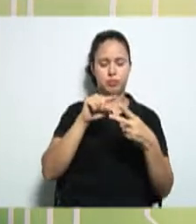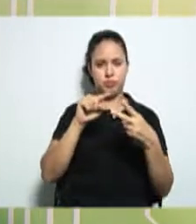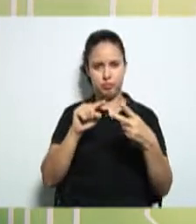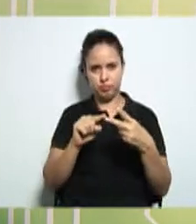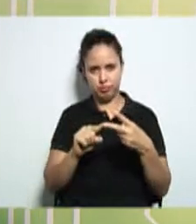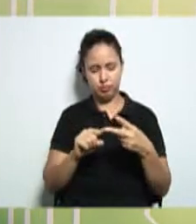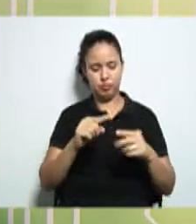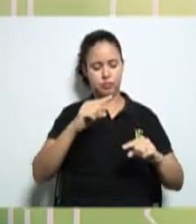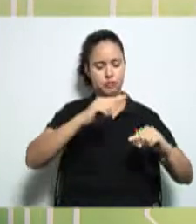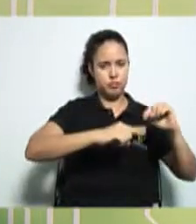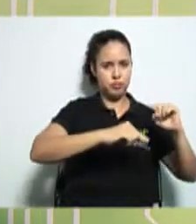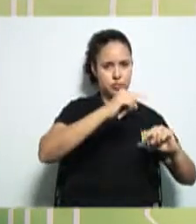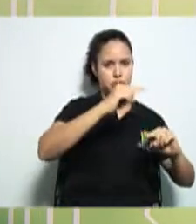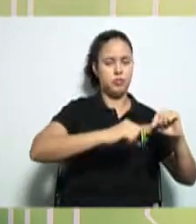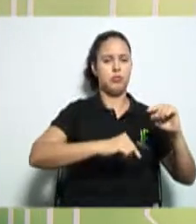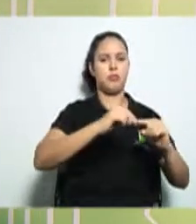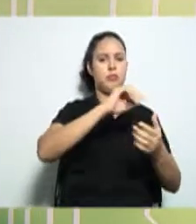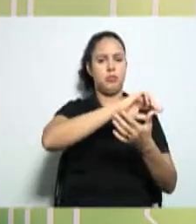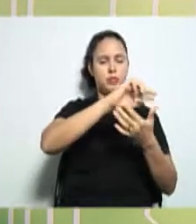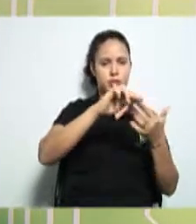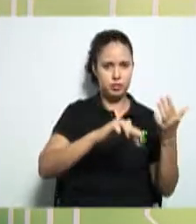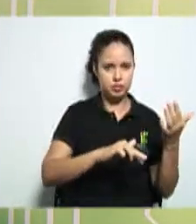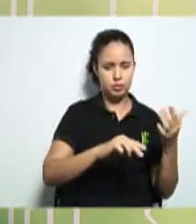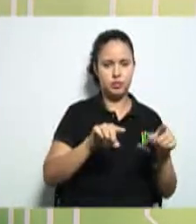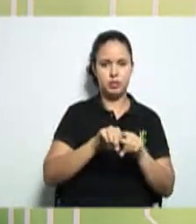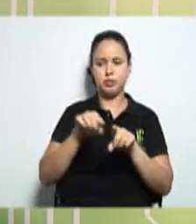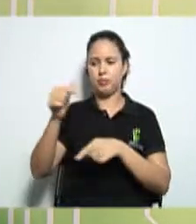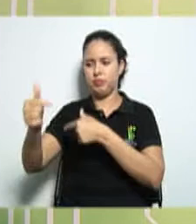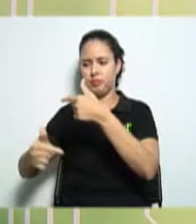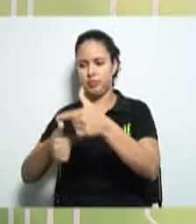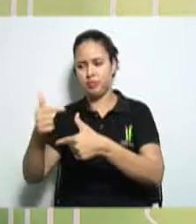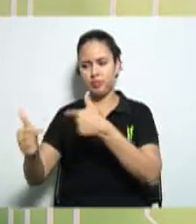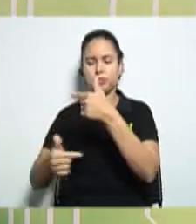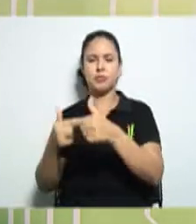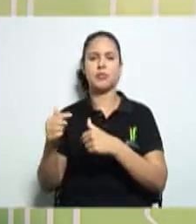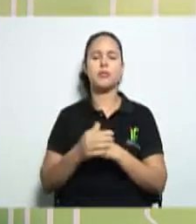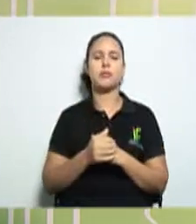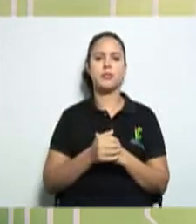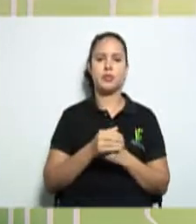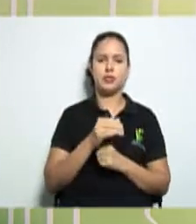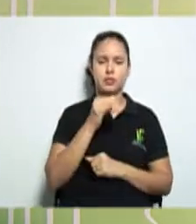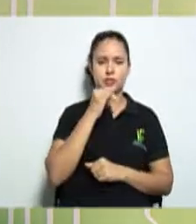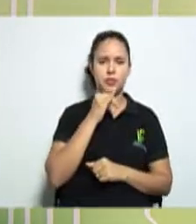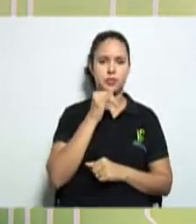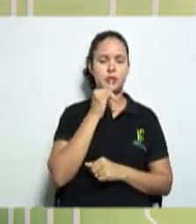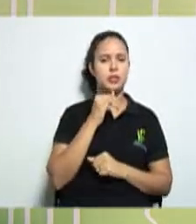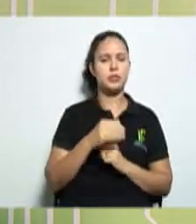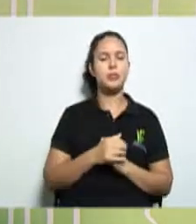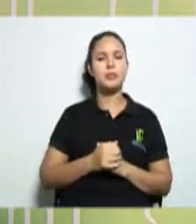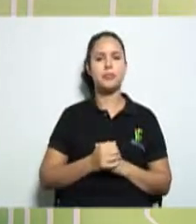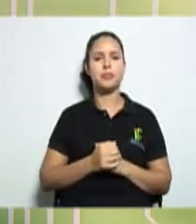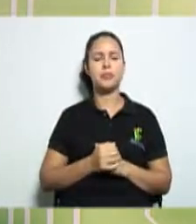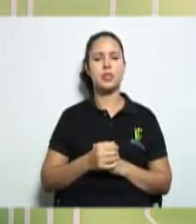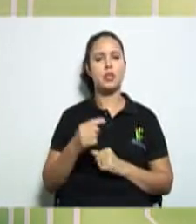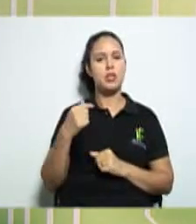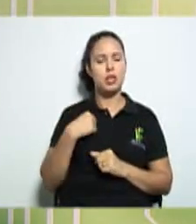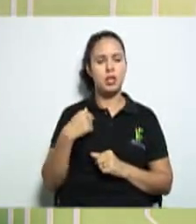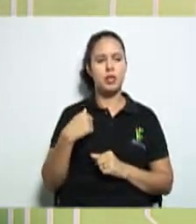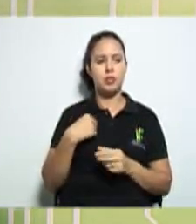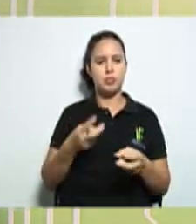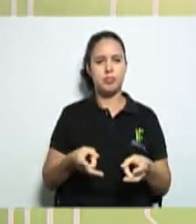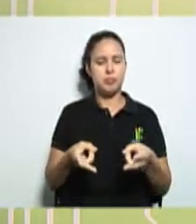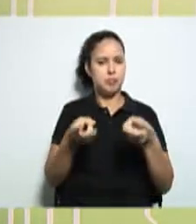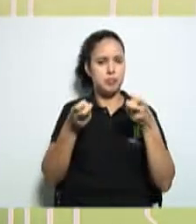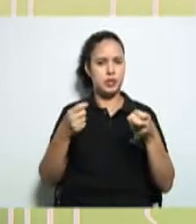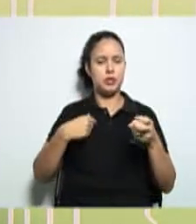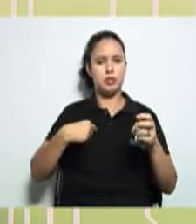para prestação de serviço. Vou dar um exemplo aqui. Eu quero ter uma iniciativa, percebi que eu